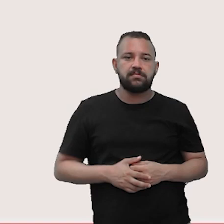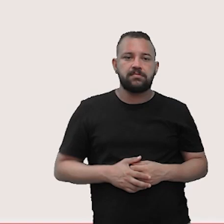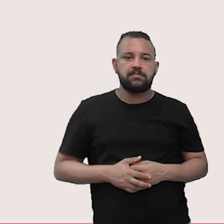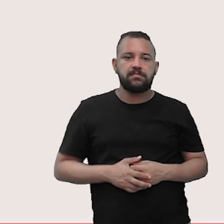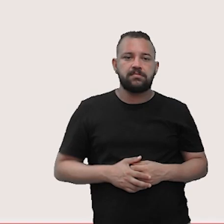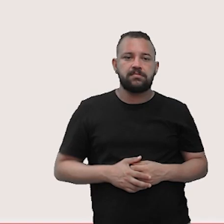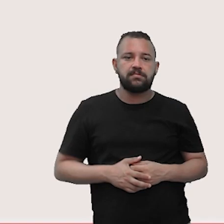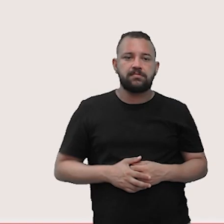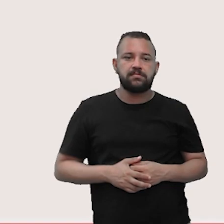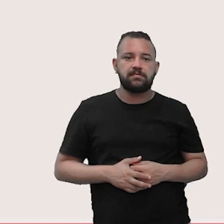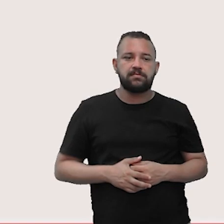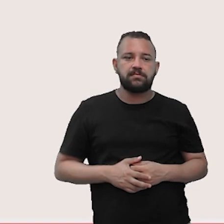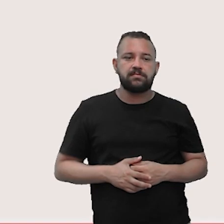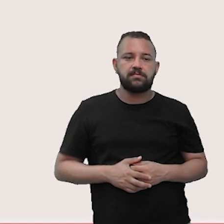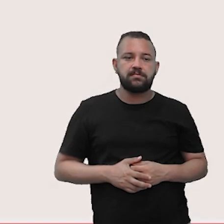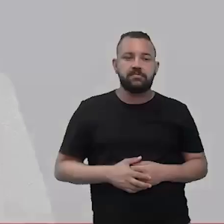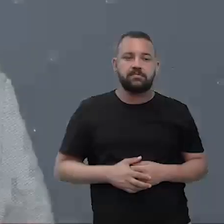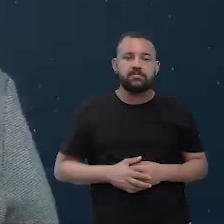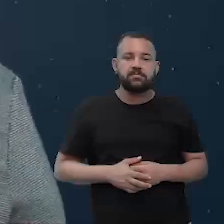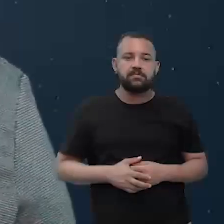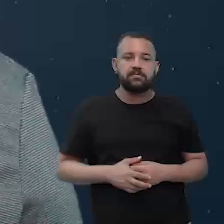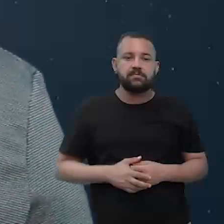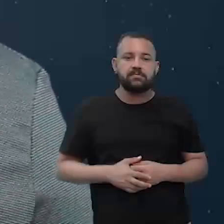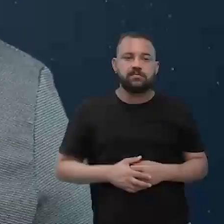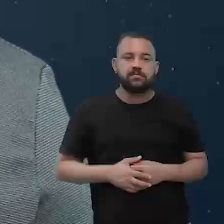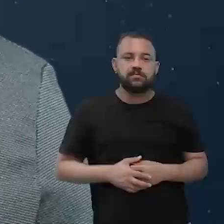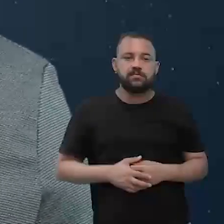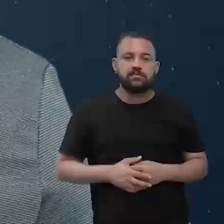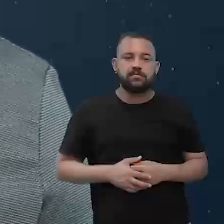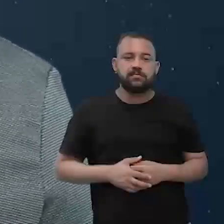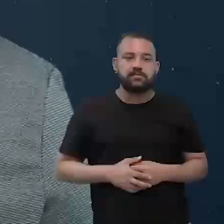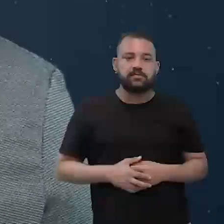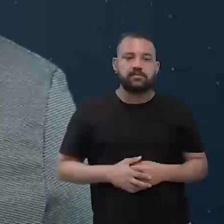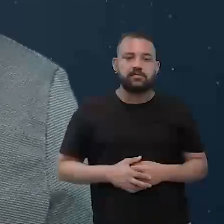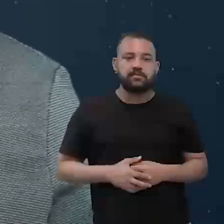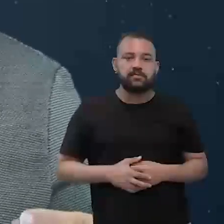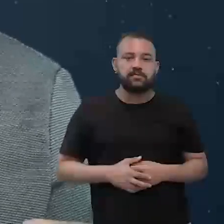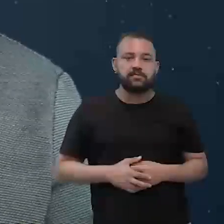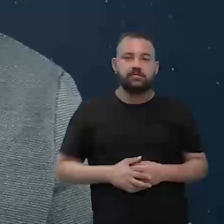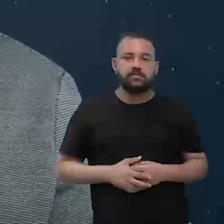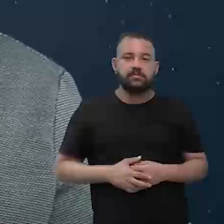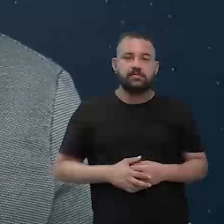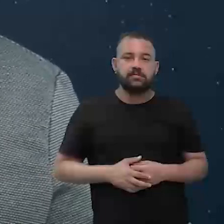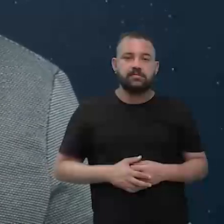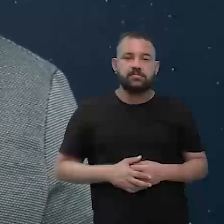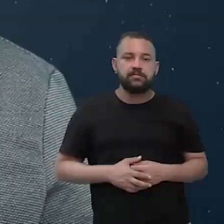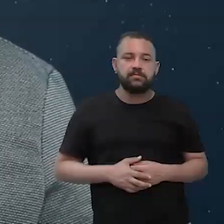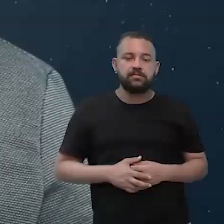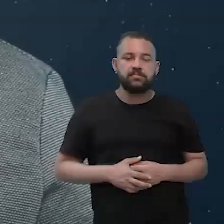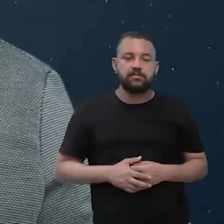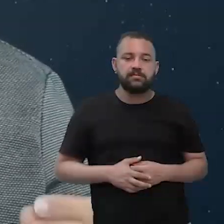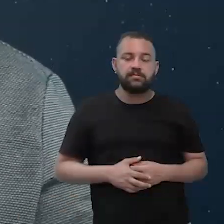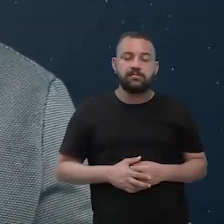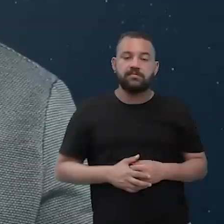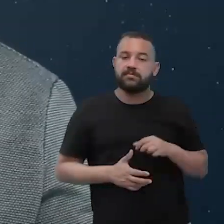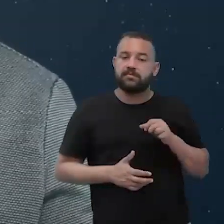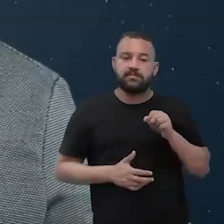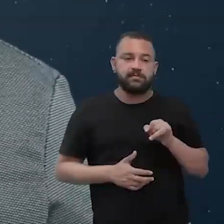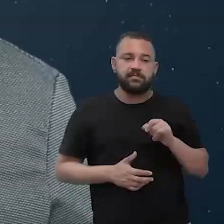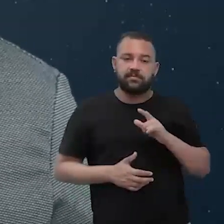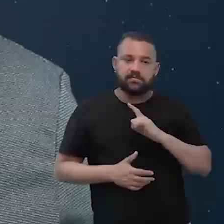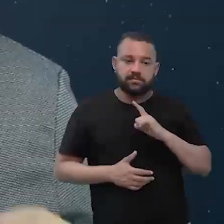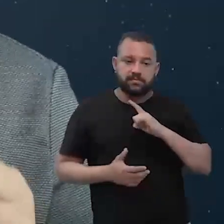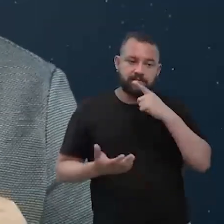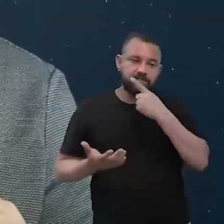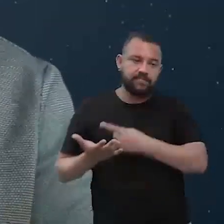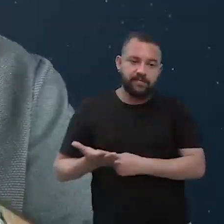que o fera normalmente fica com medo de marcar a letra A como resposta. Mas ó, se tiver convicção, vai